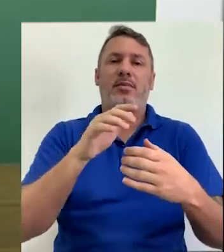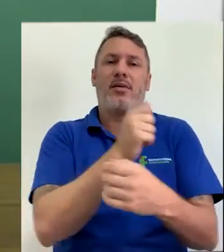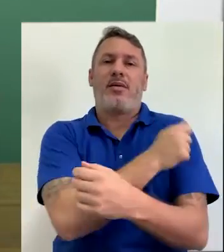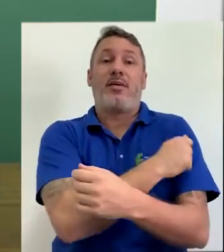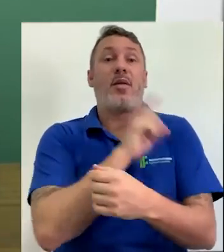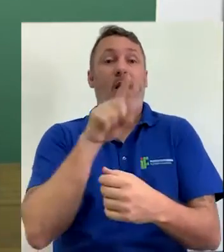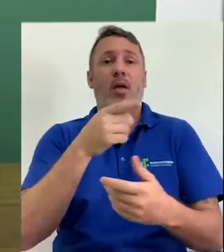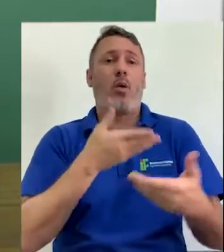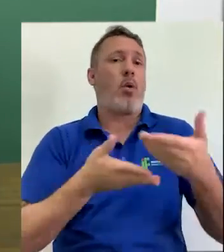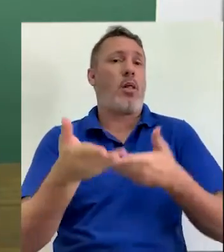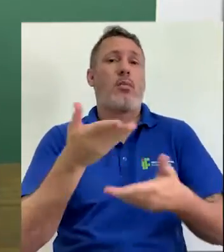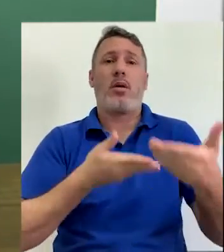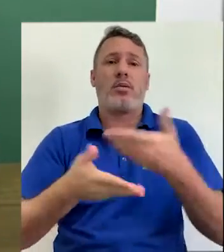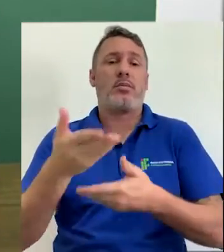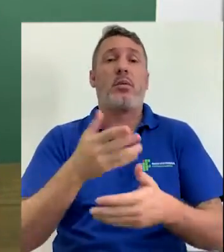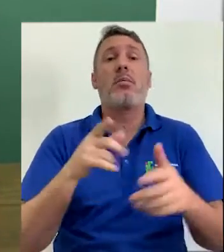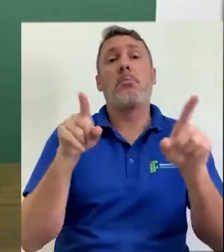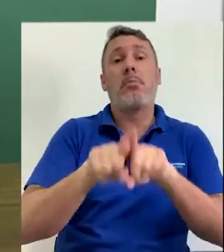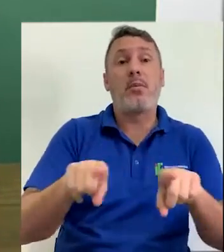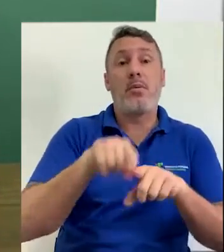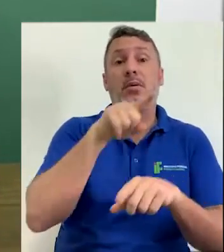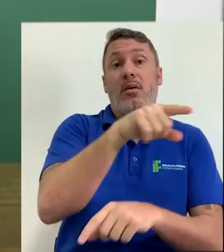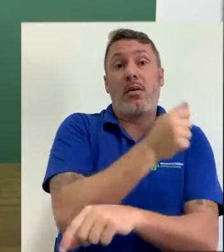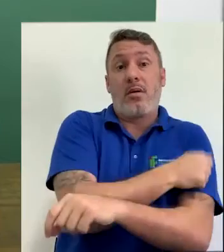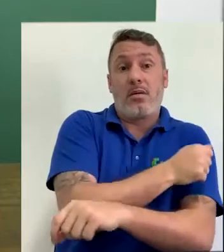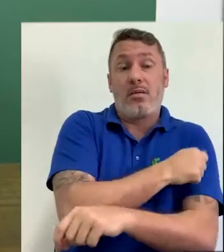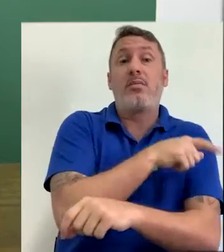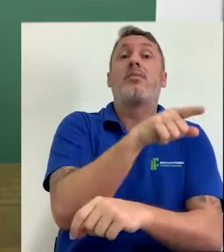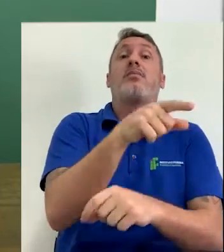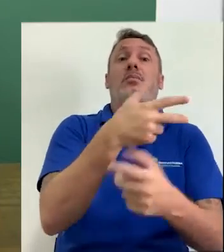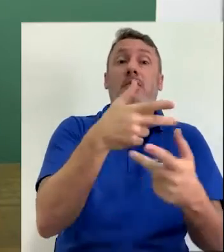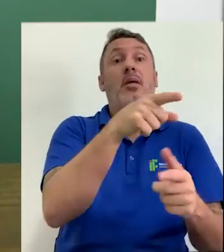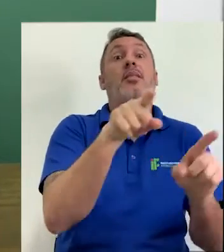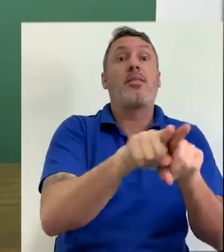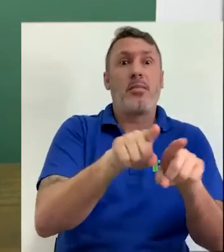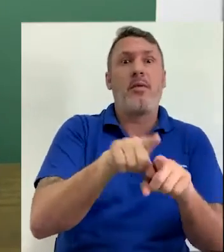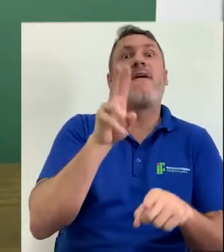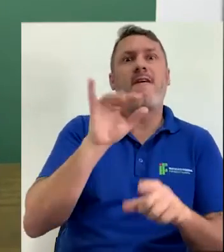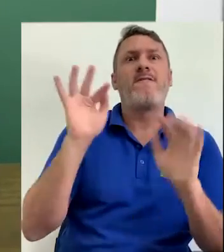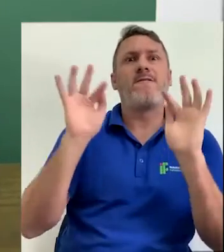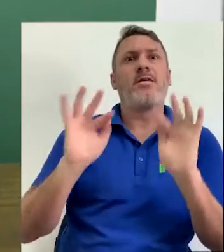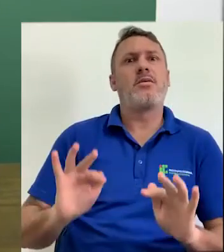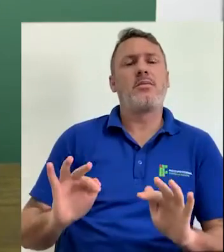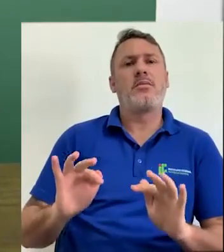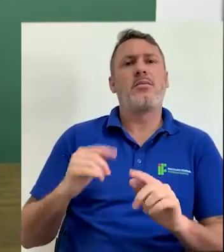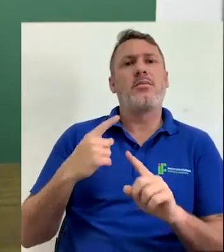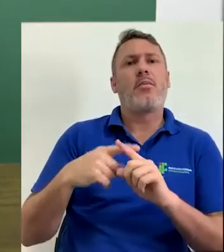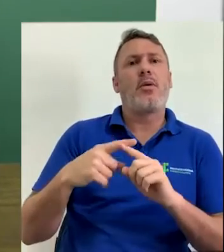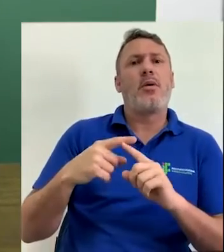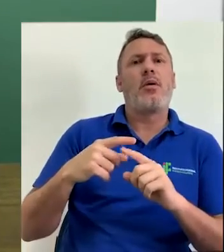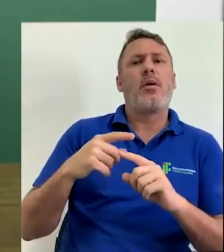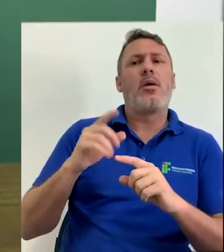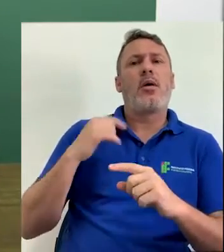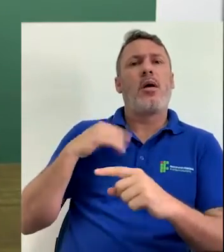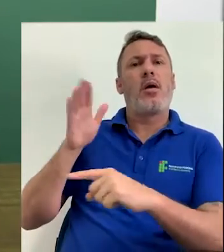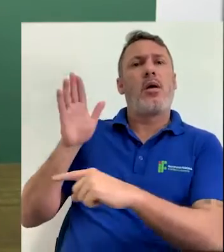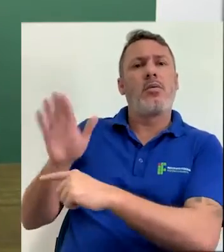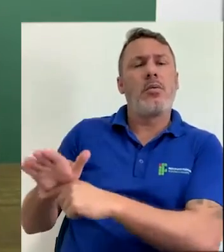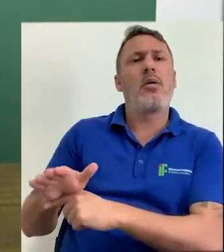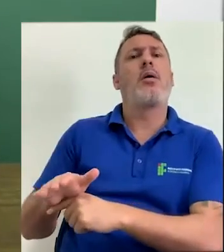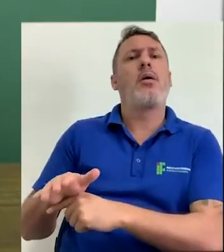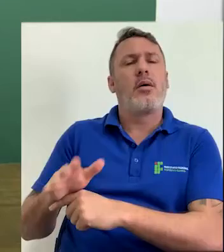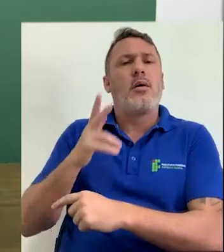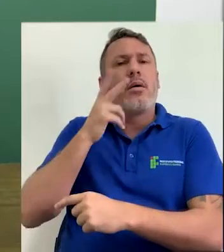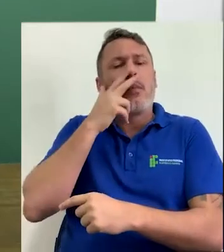E ao mesmo tempo, o seu amigo, a sua amiga, também vai ficar feliz e vai despertar nele ou